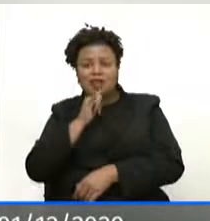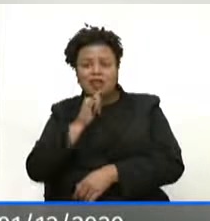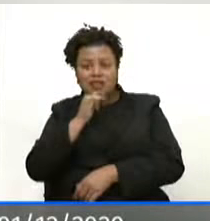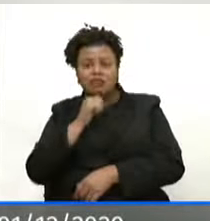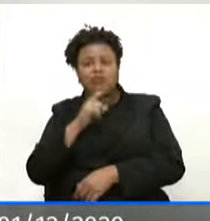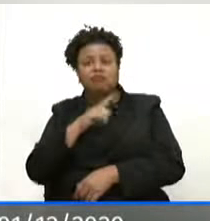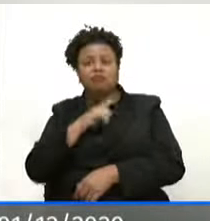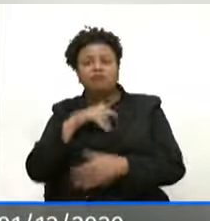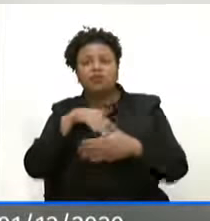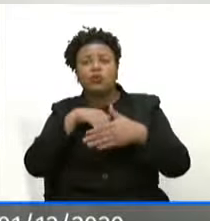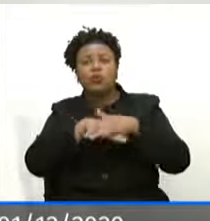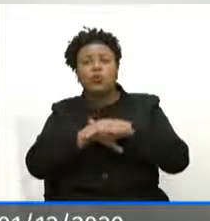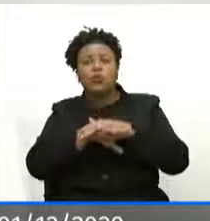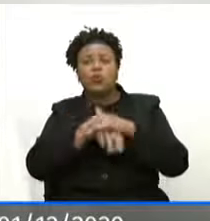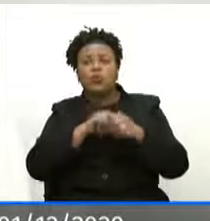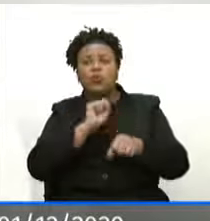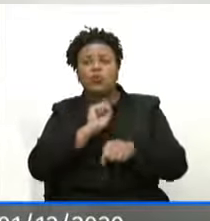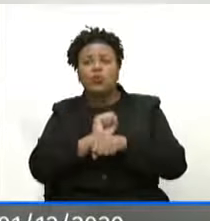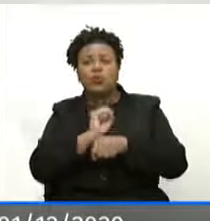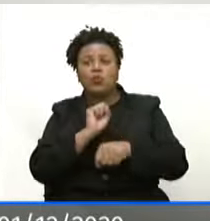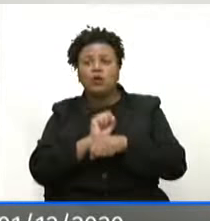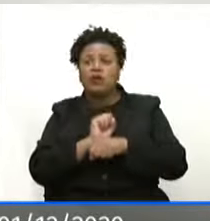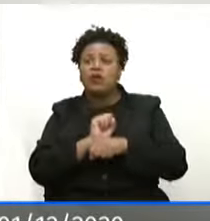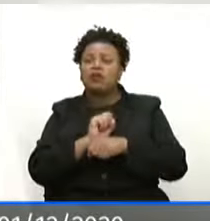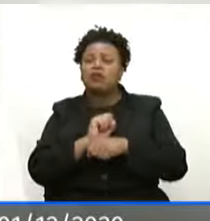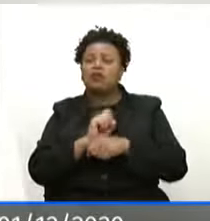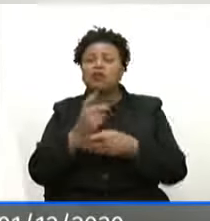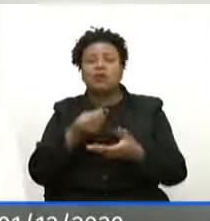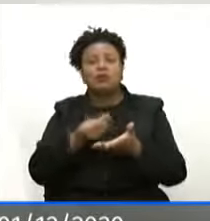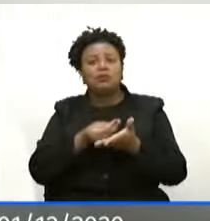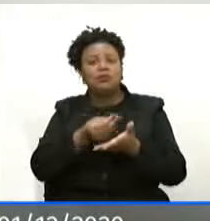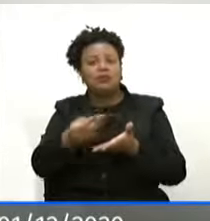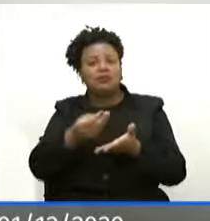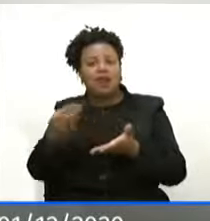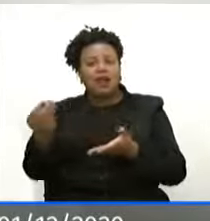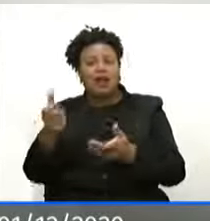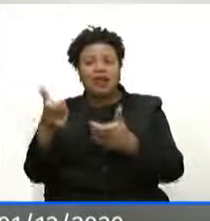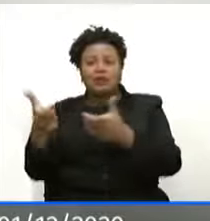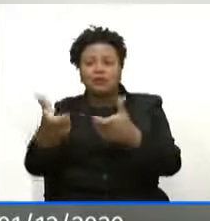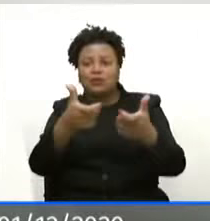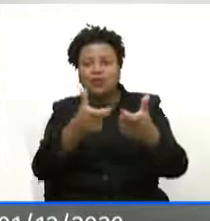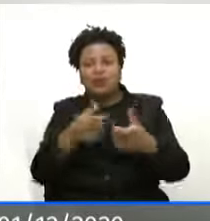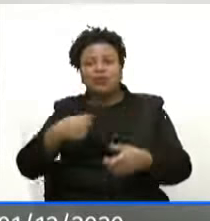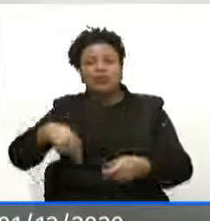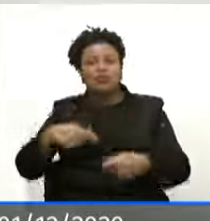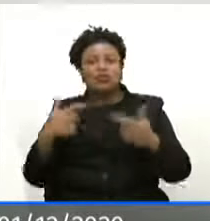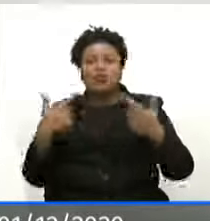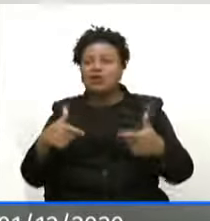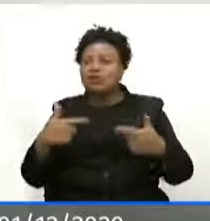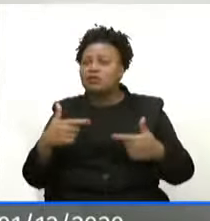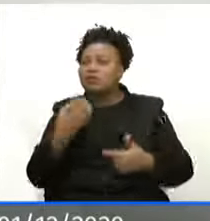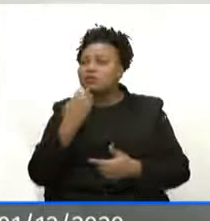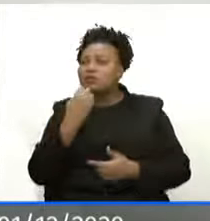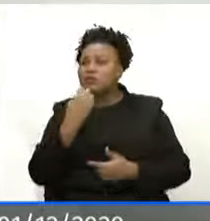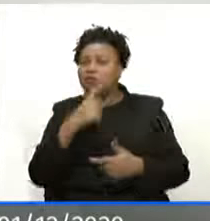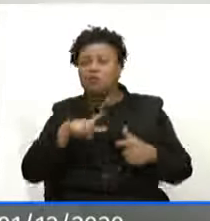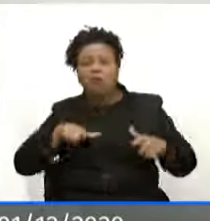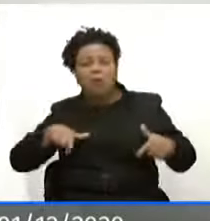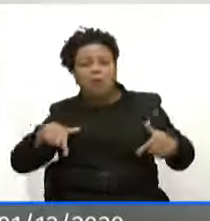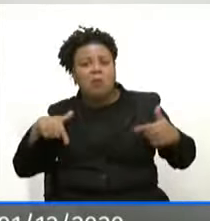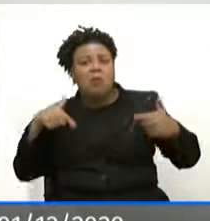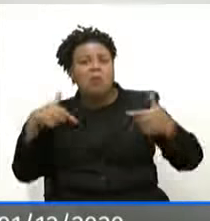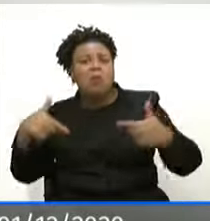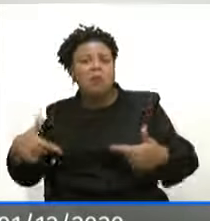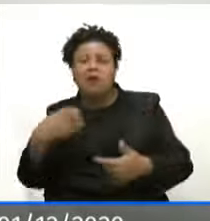lá estocados, não chegam aonde devem chegar, nós não temos um bom enfrentamento, um